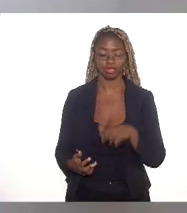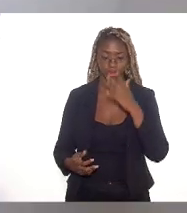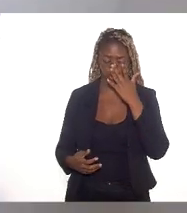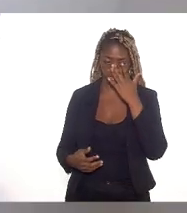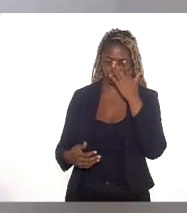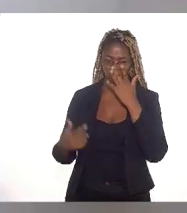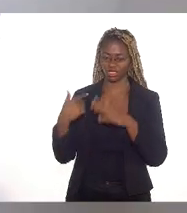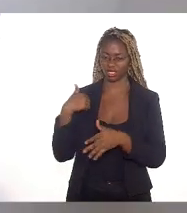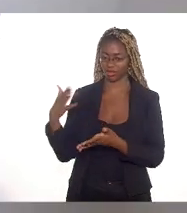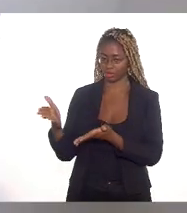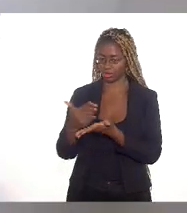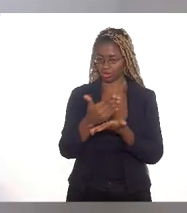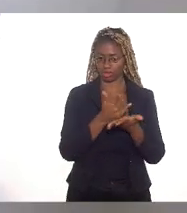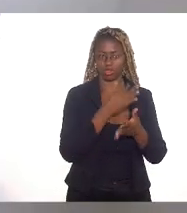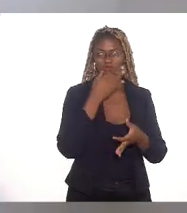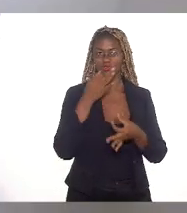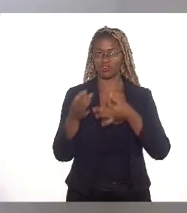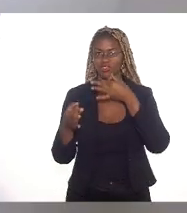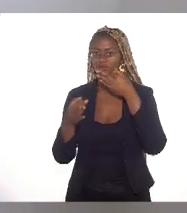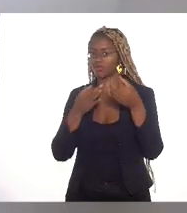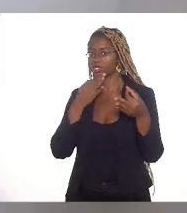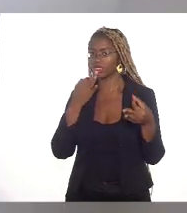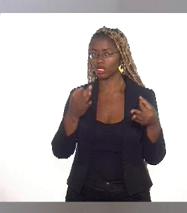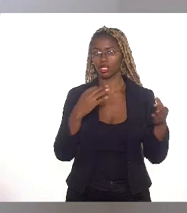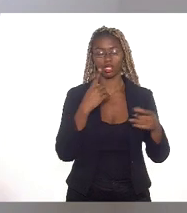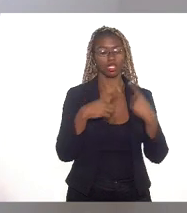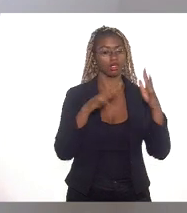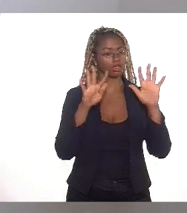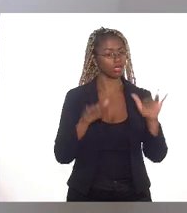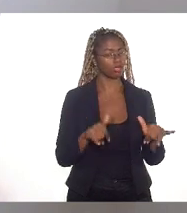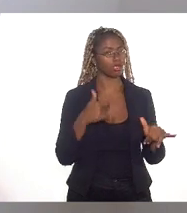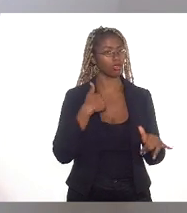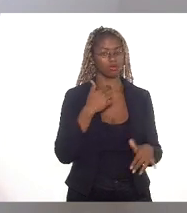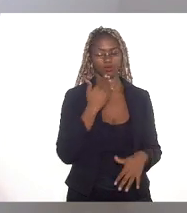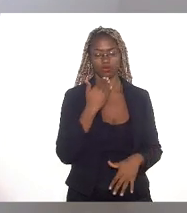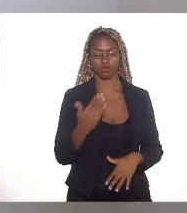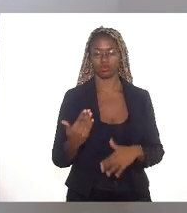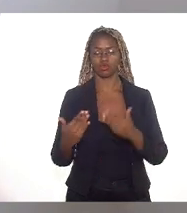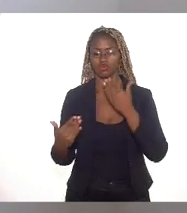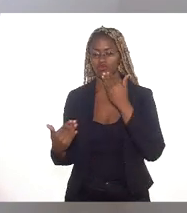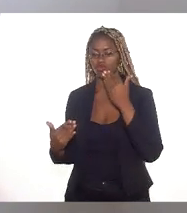os pareceres e, ao final, vou fazer um apelo para, ouvindo